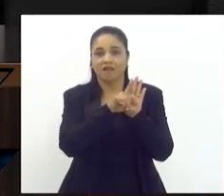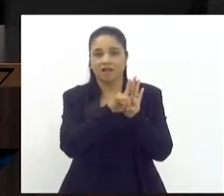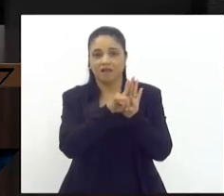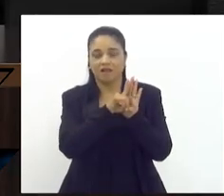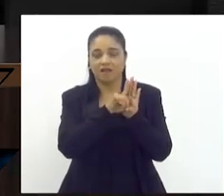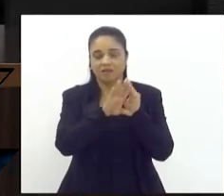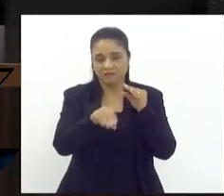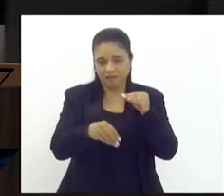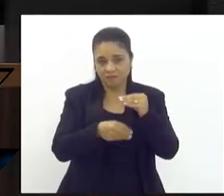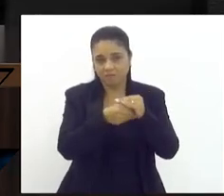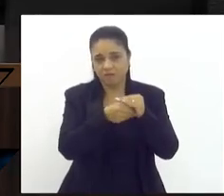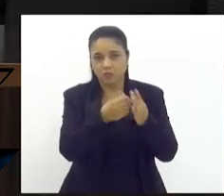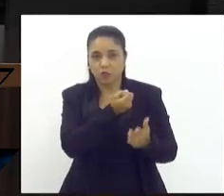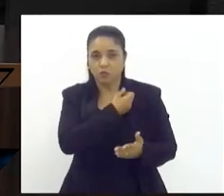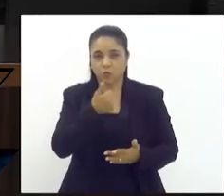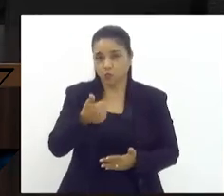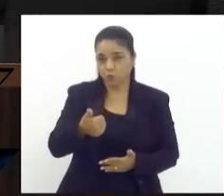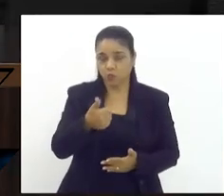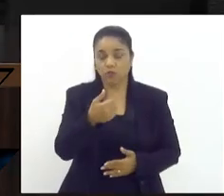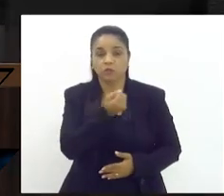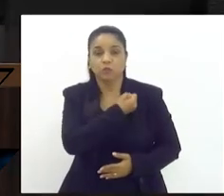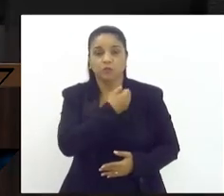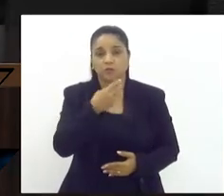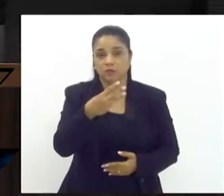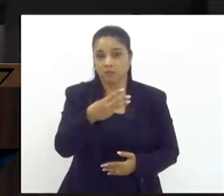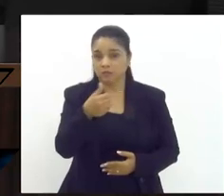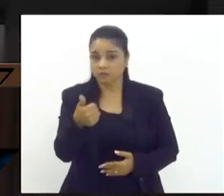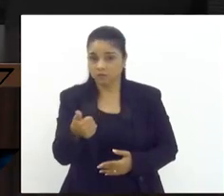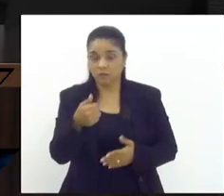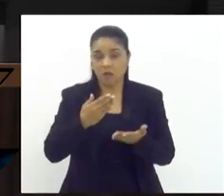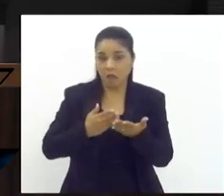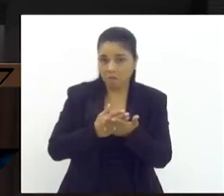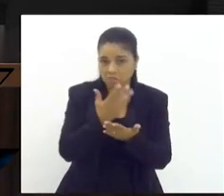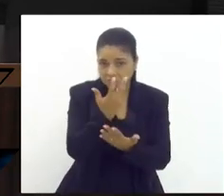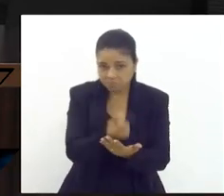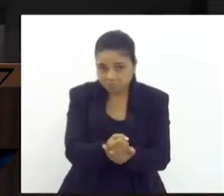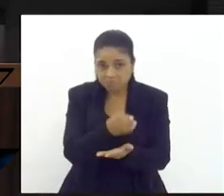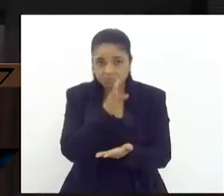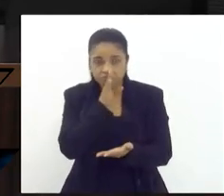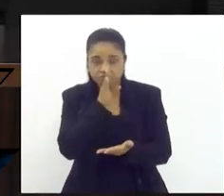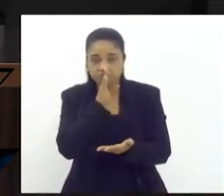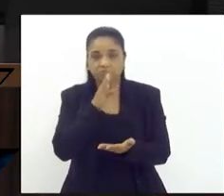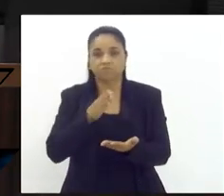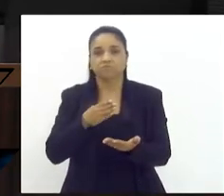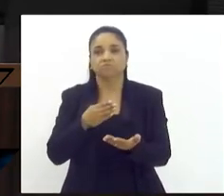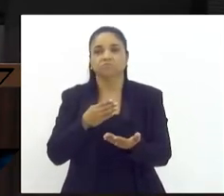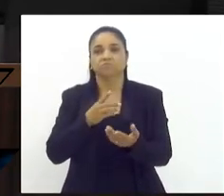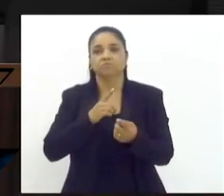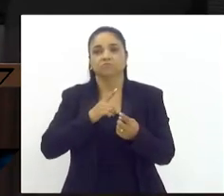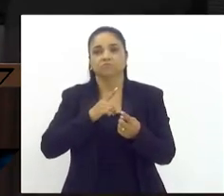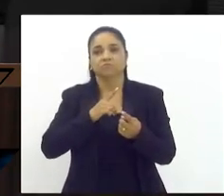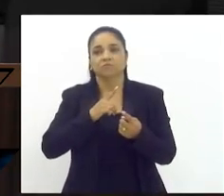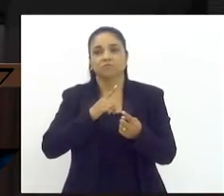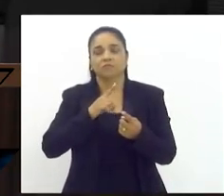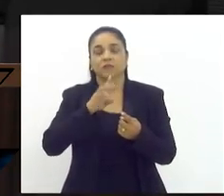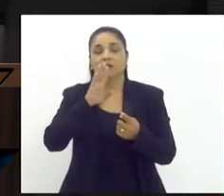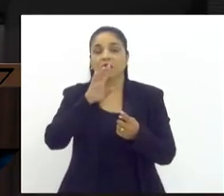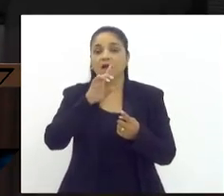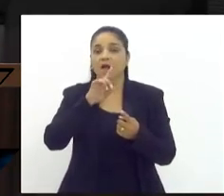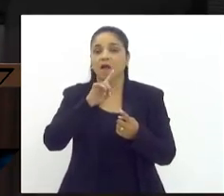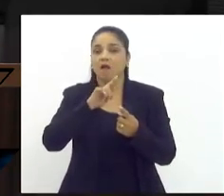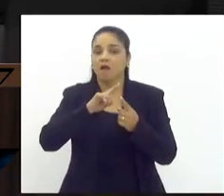na emenda número um e número 33 Como estão rejeitado com